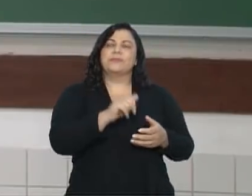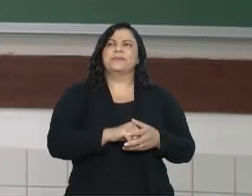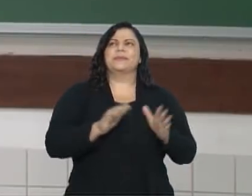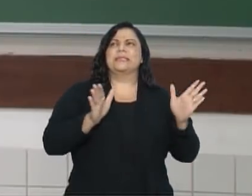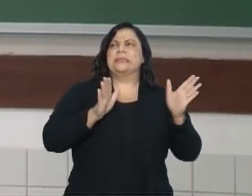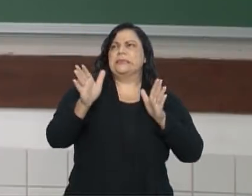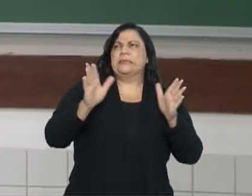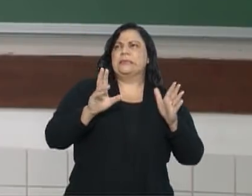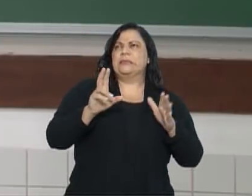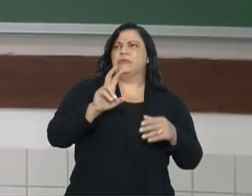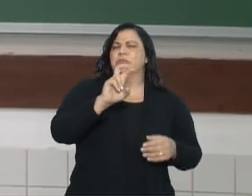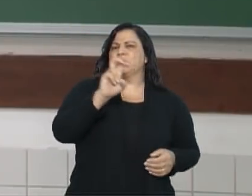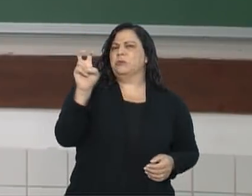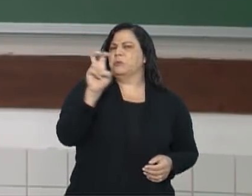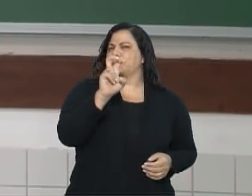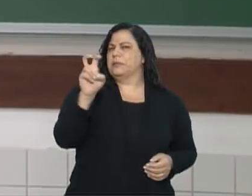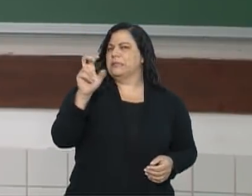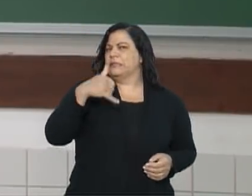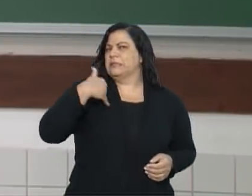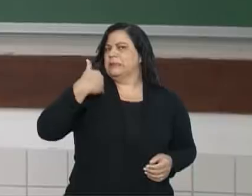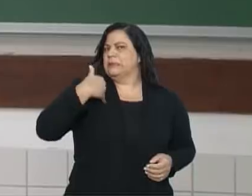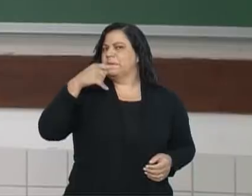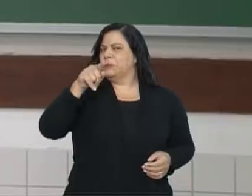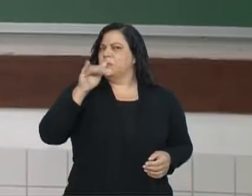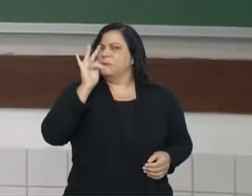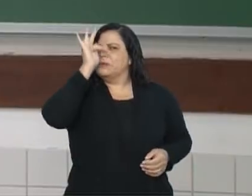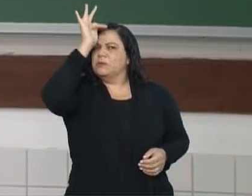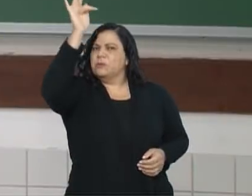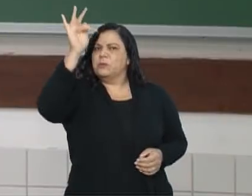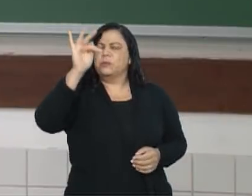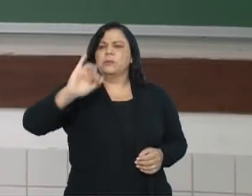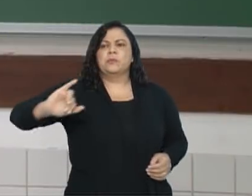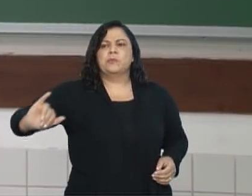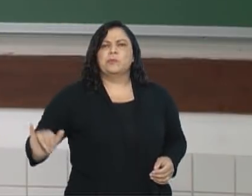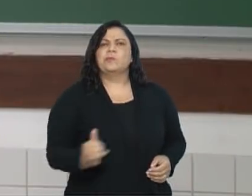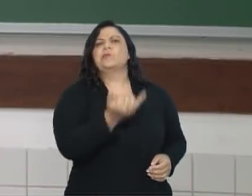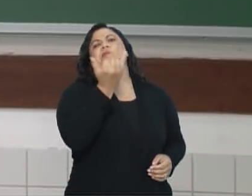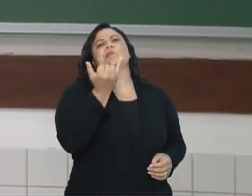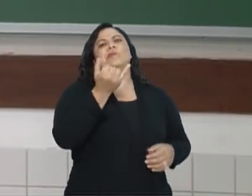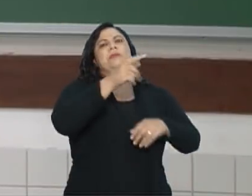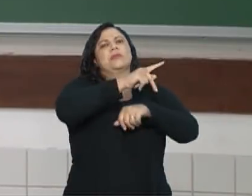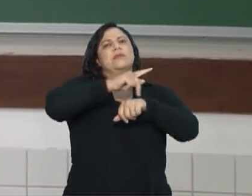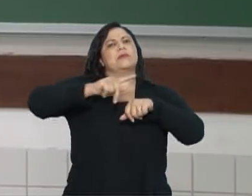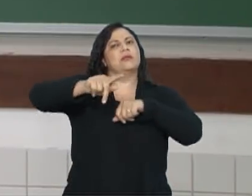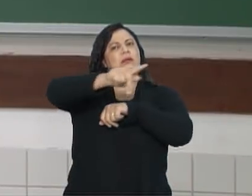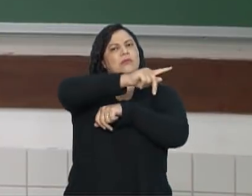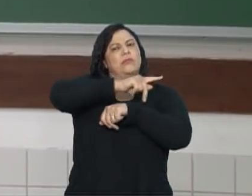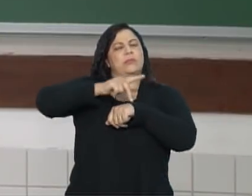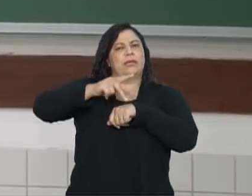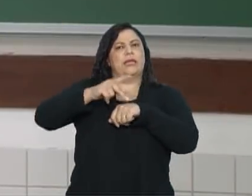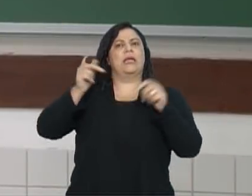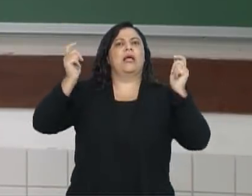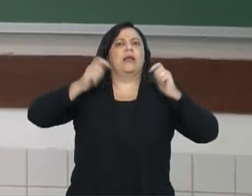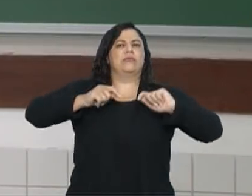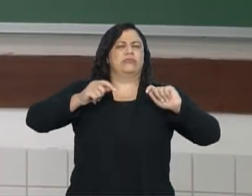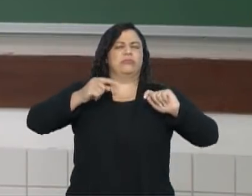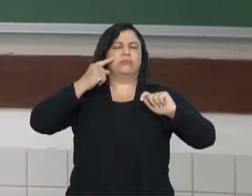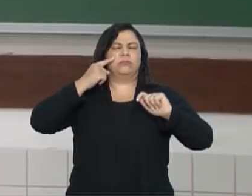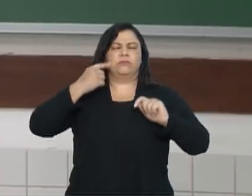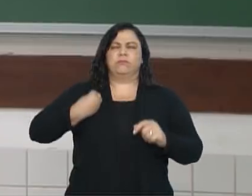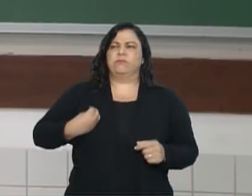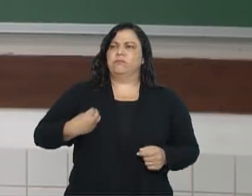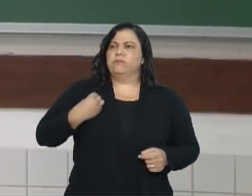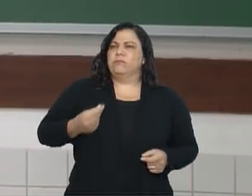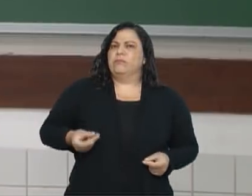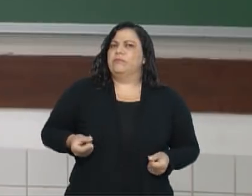menos de 55 anos, você tenha tudo para aproveitar de um país que tem alta expectativa de vida, que